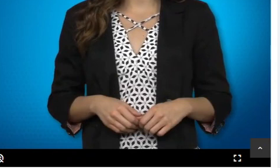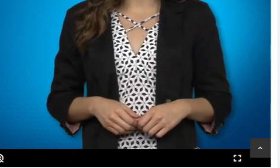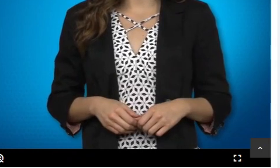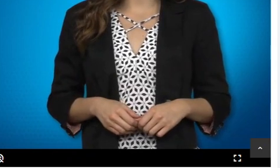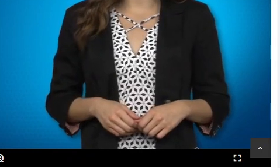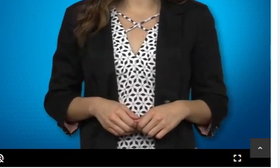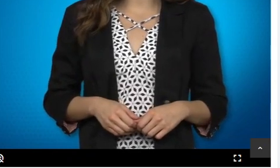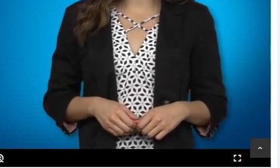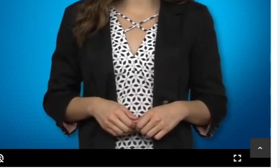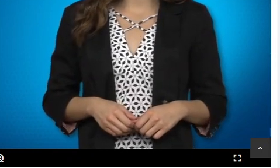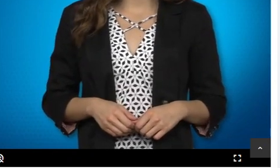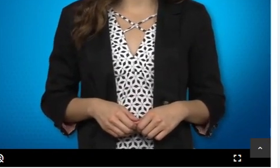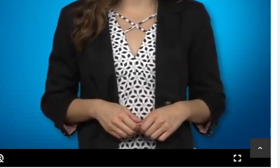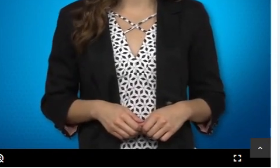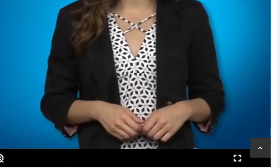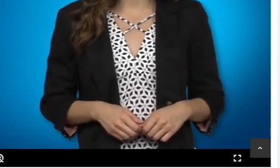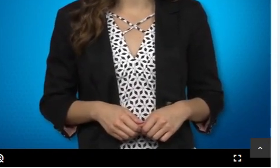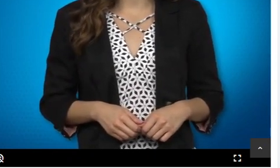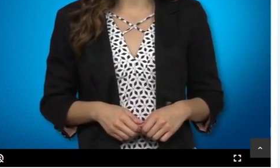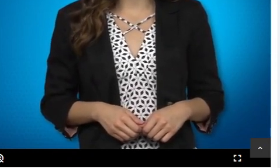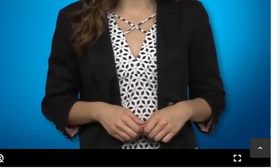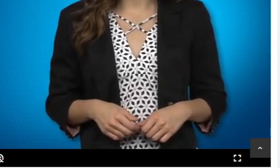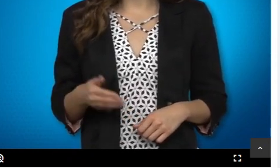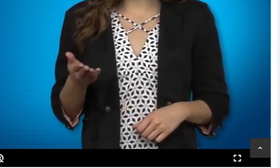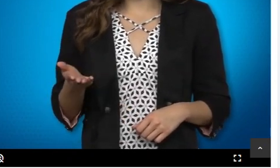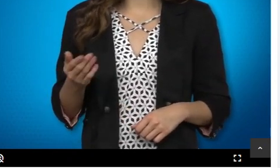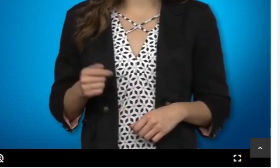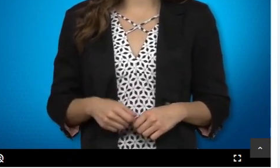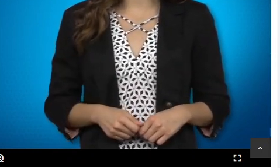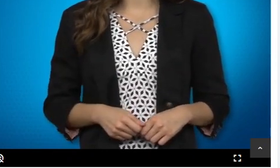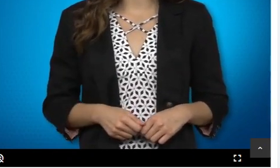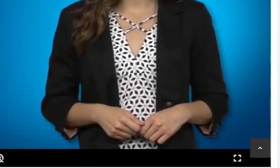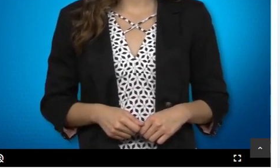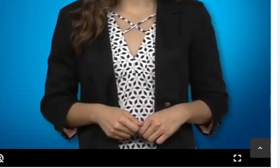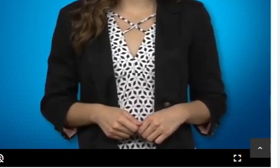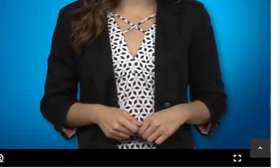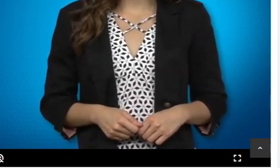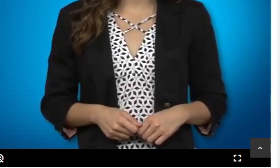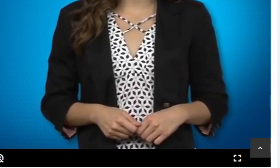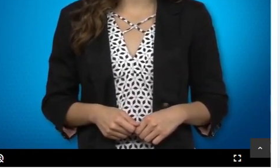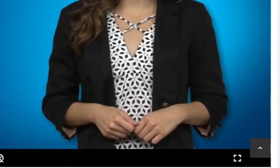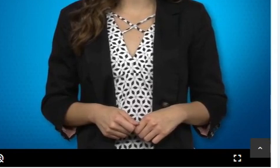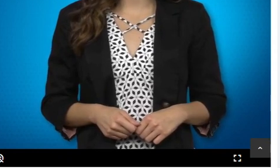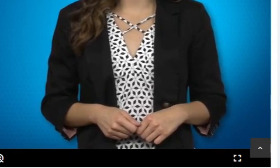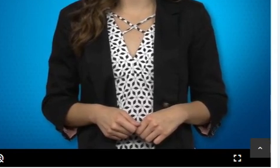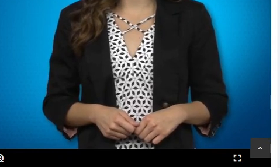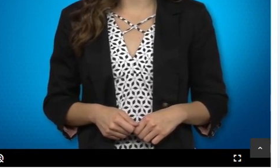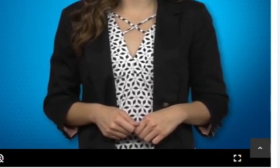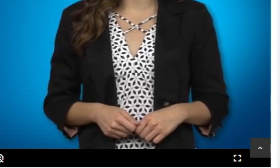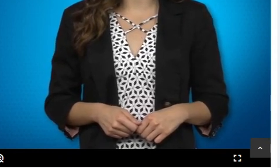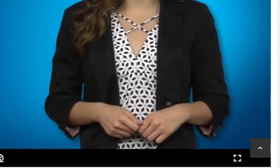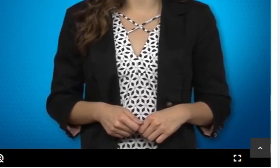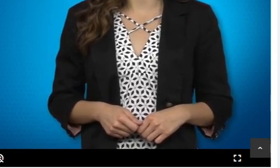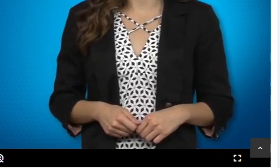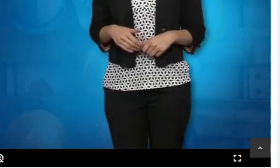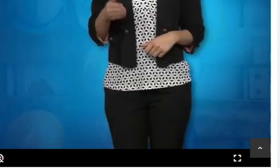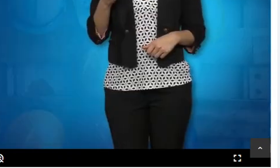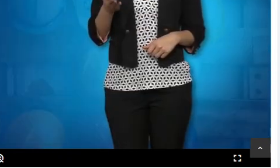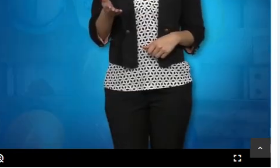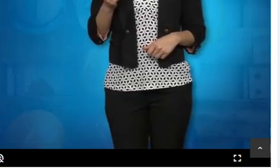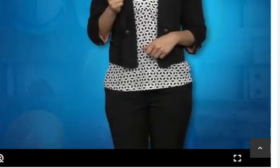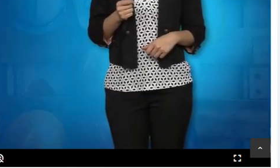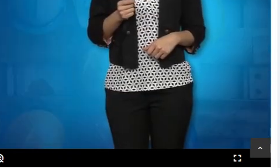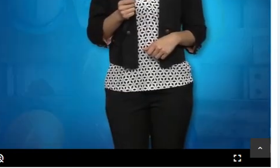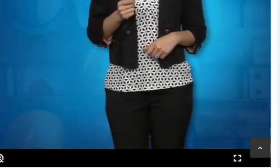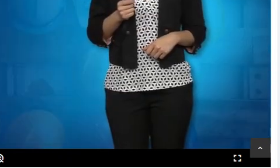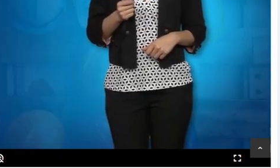comprar materiais como areia, brita, madeira e cal, por exemplo, fique atento aos tipos de frete que são empregados.